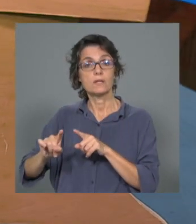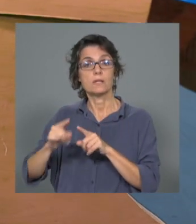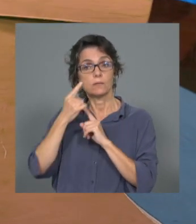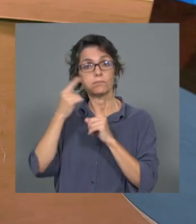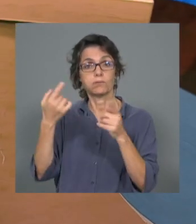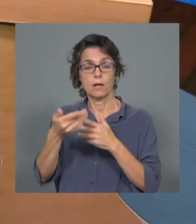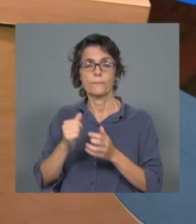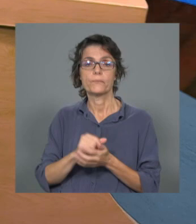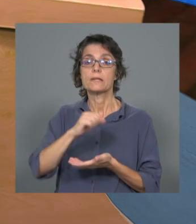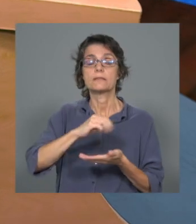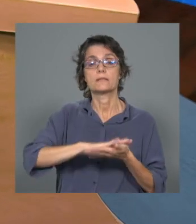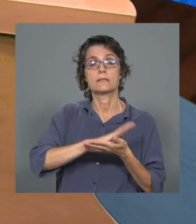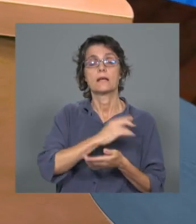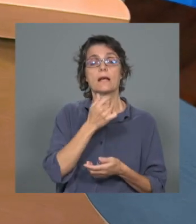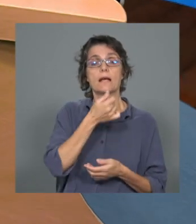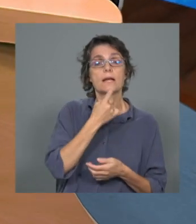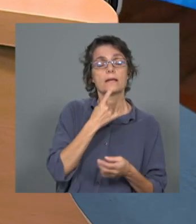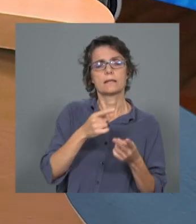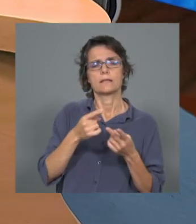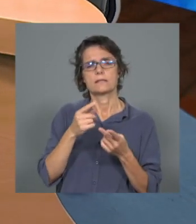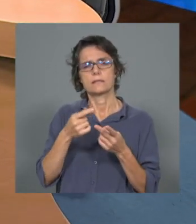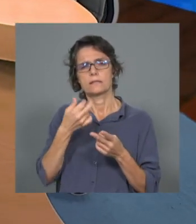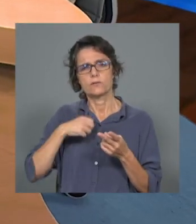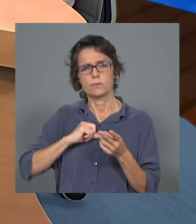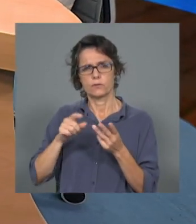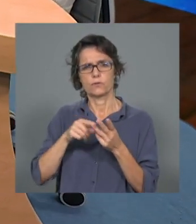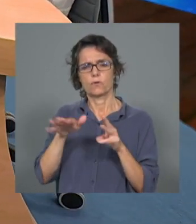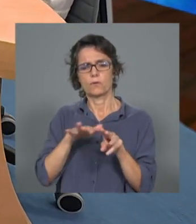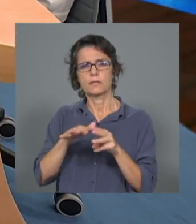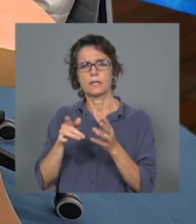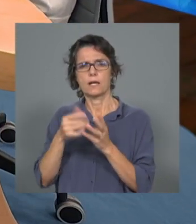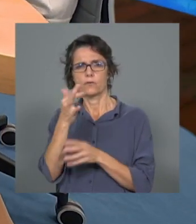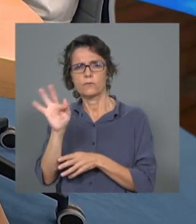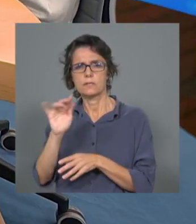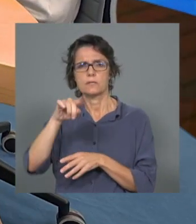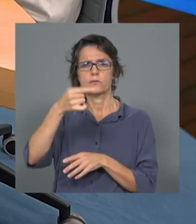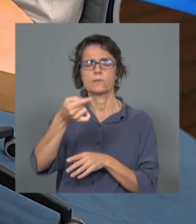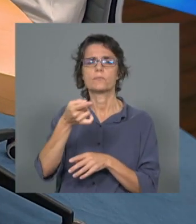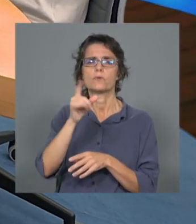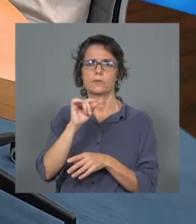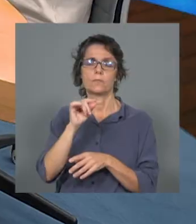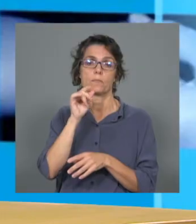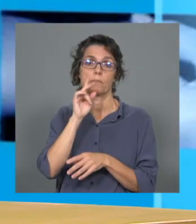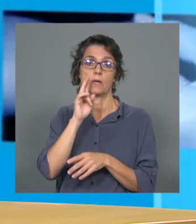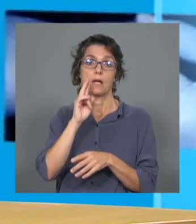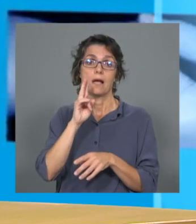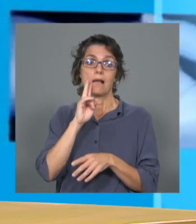foi impressa em inglês, em espanhol, em italiano, em francês. Depois, a direção da Voz da Fátima entendeu que os custos